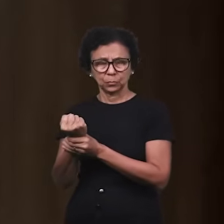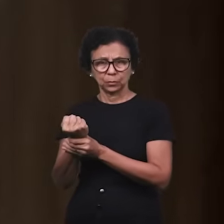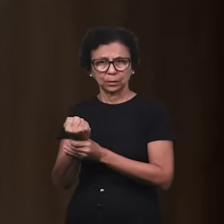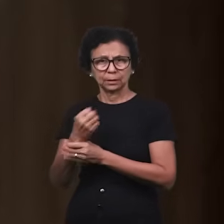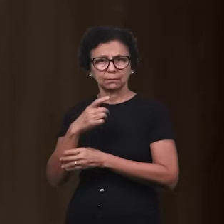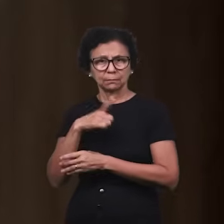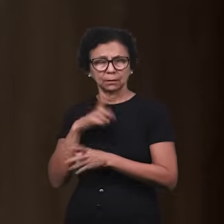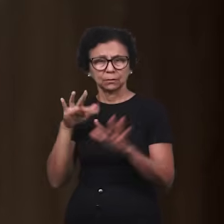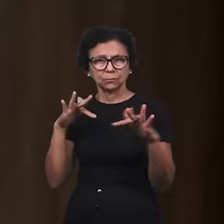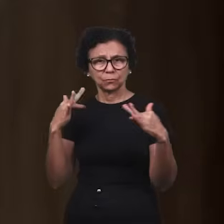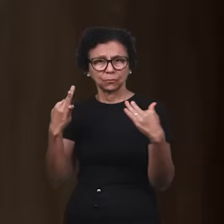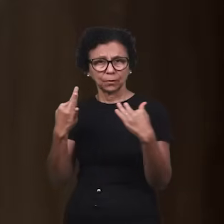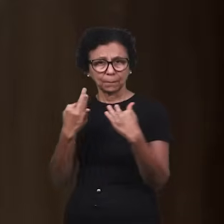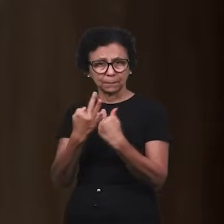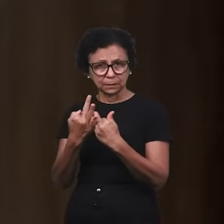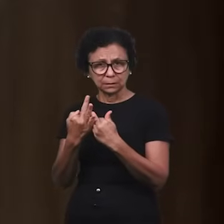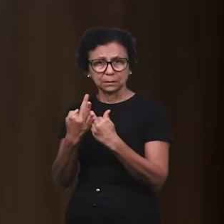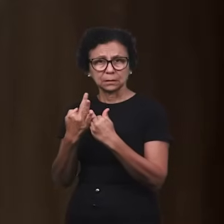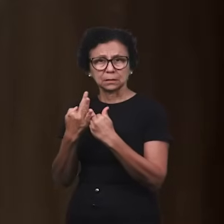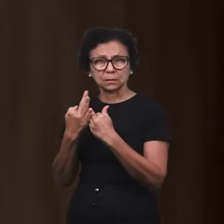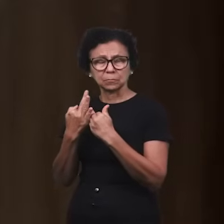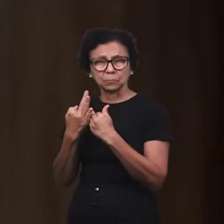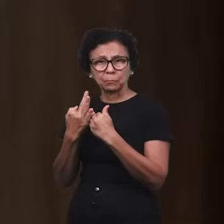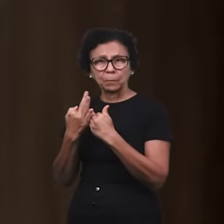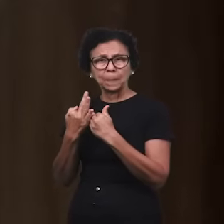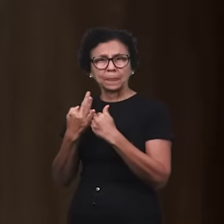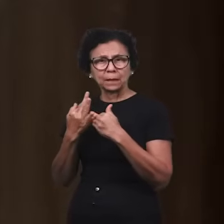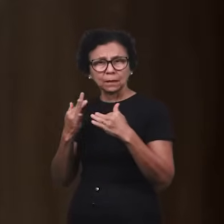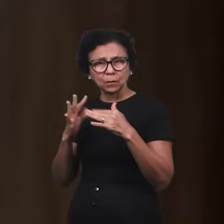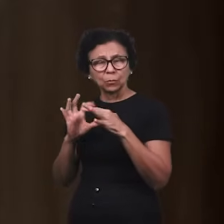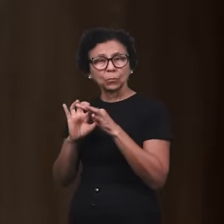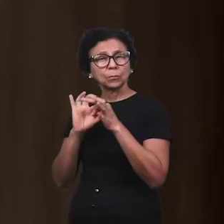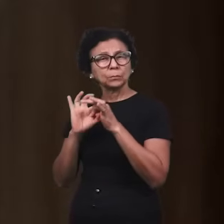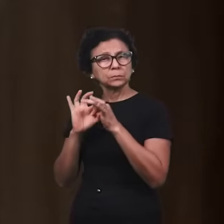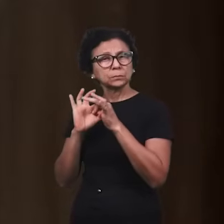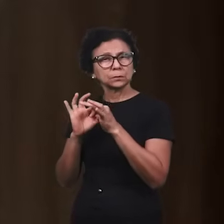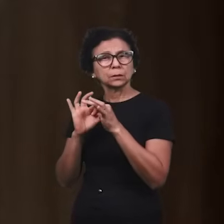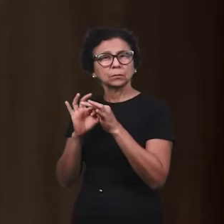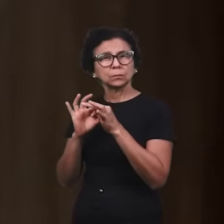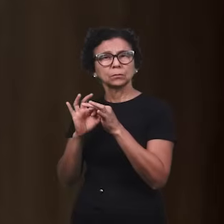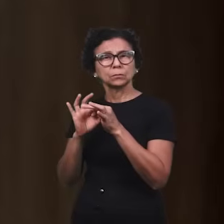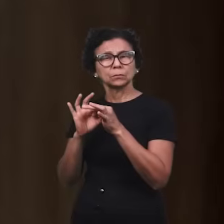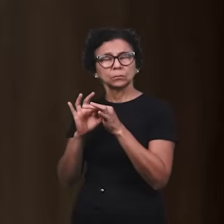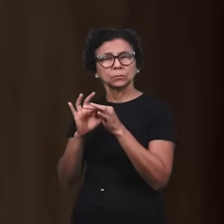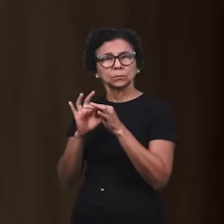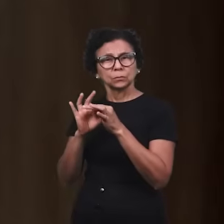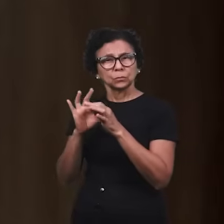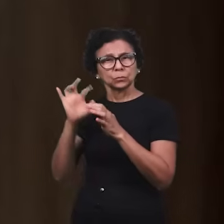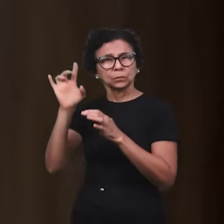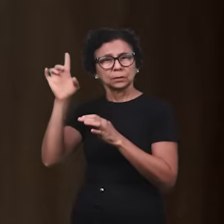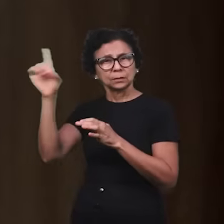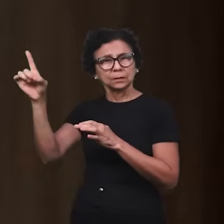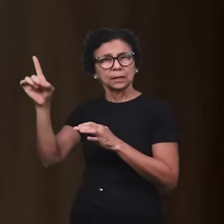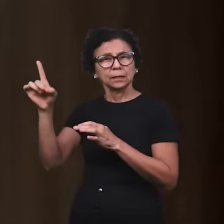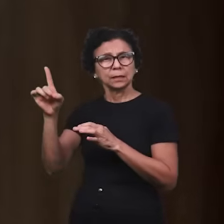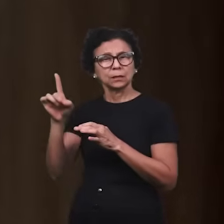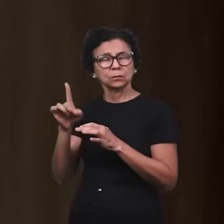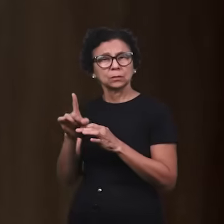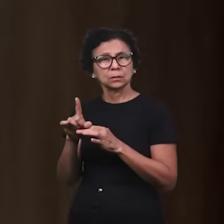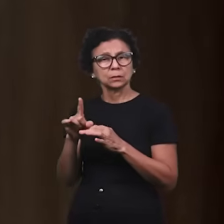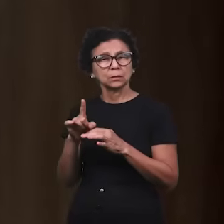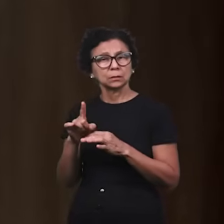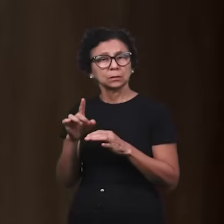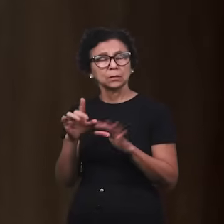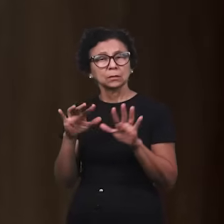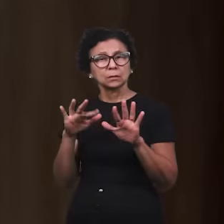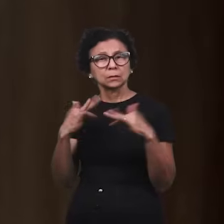você tem uma família dentro dessa comunhão, dentro da igreja, a proteção, como eu